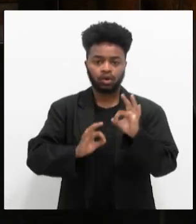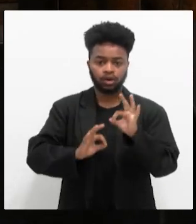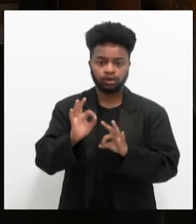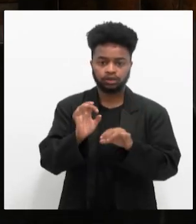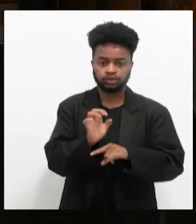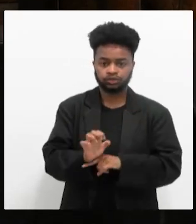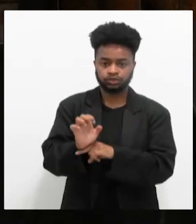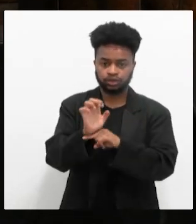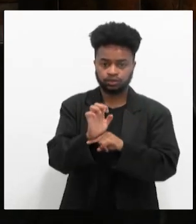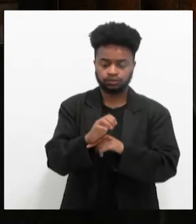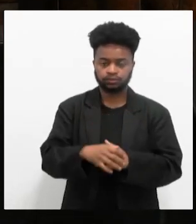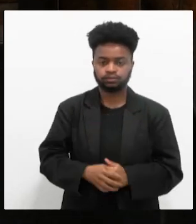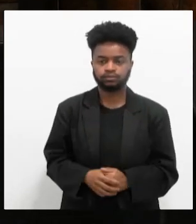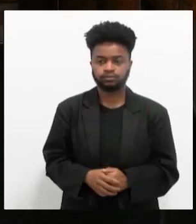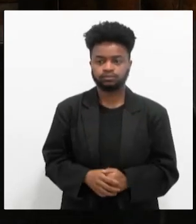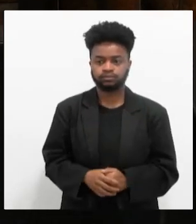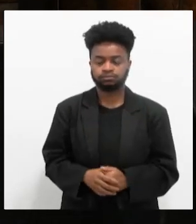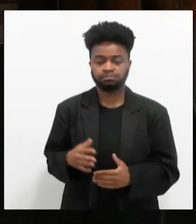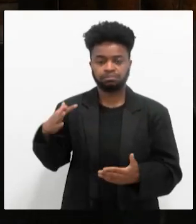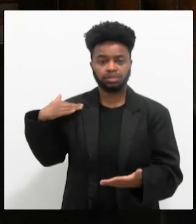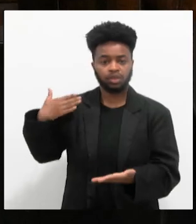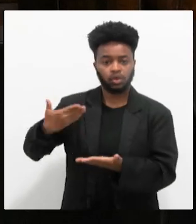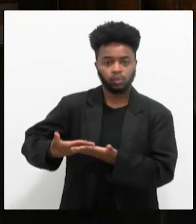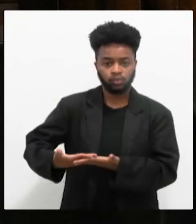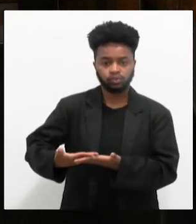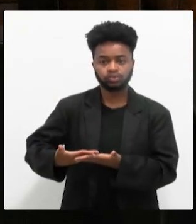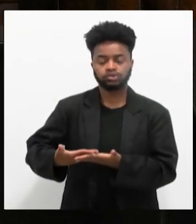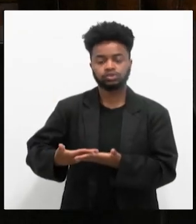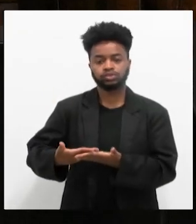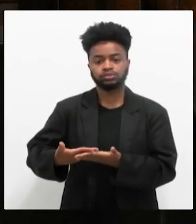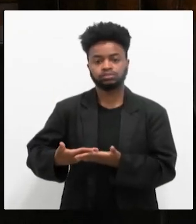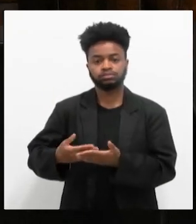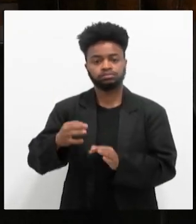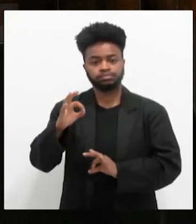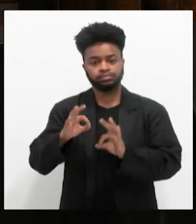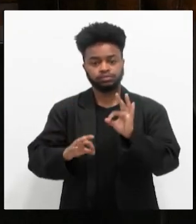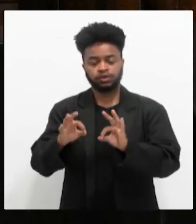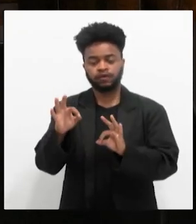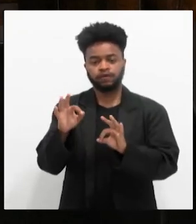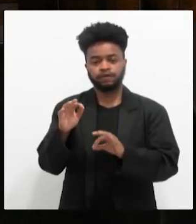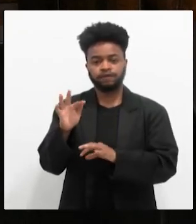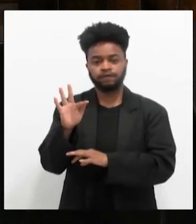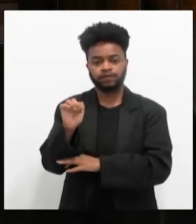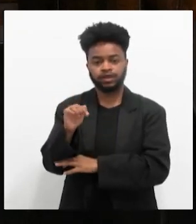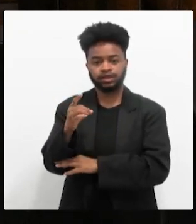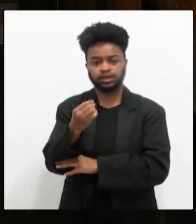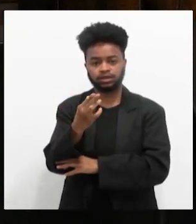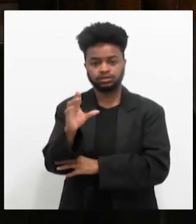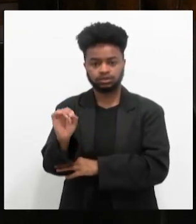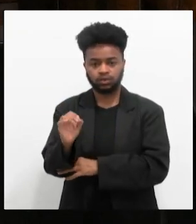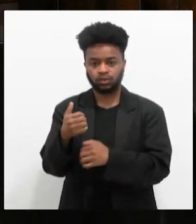pelo Estado. E até hoje ele está gerido pela Federação dos Ônibus.